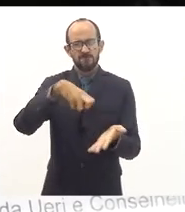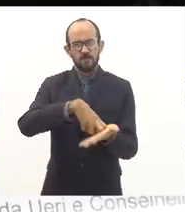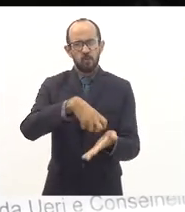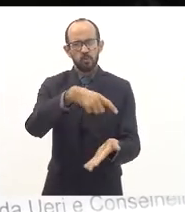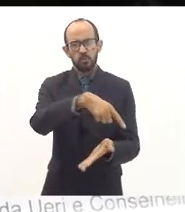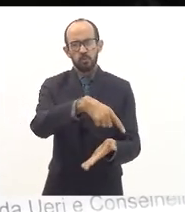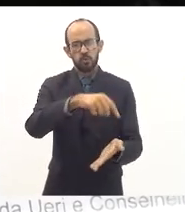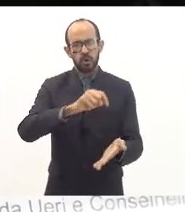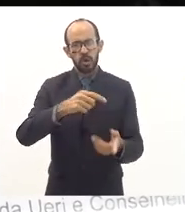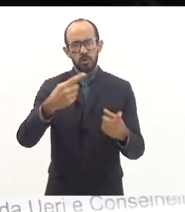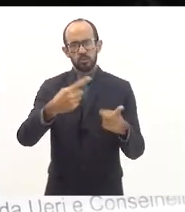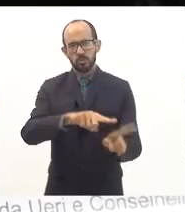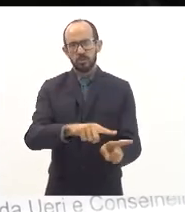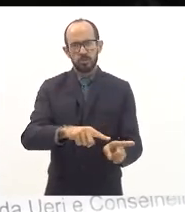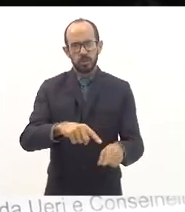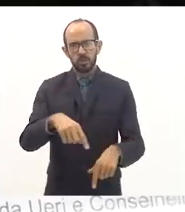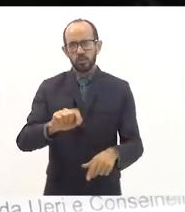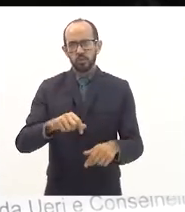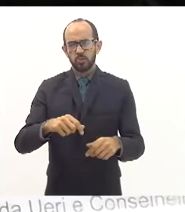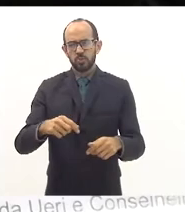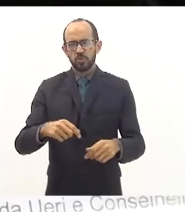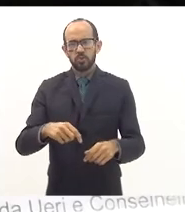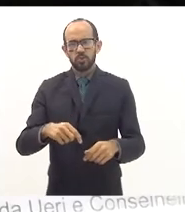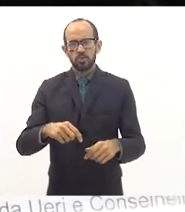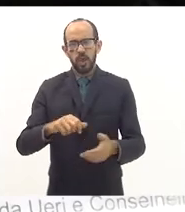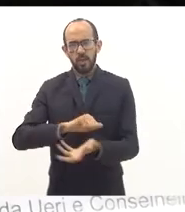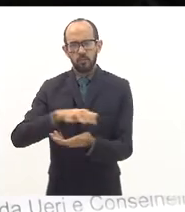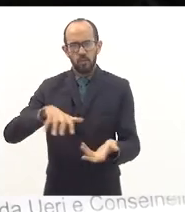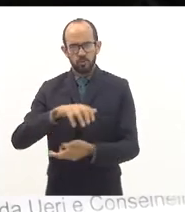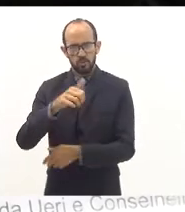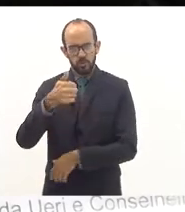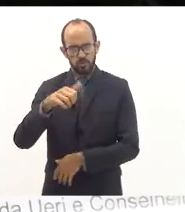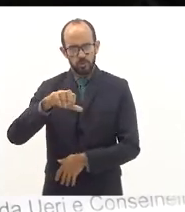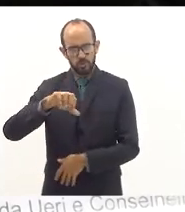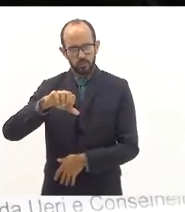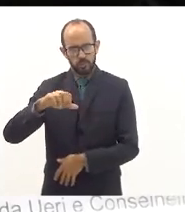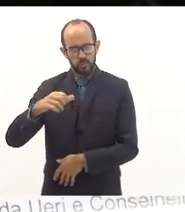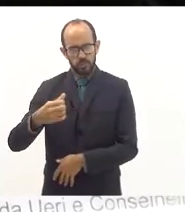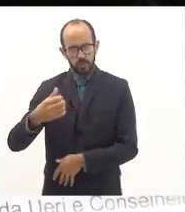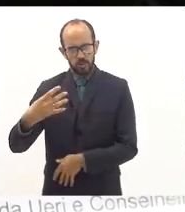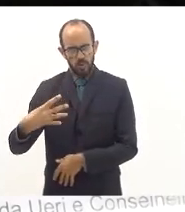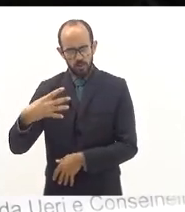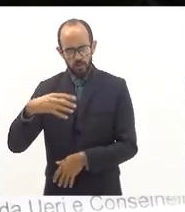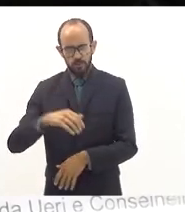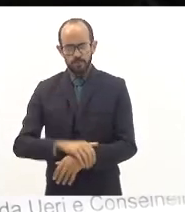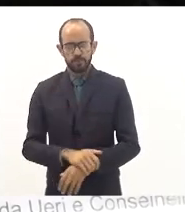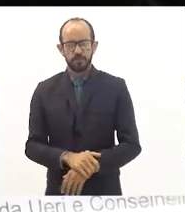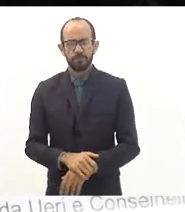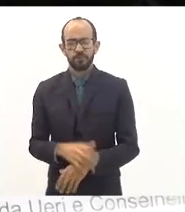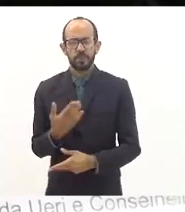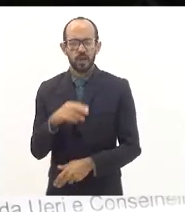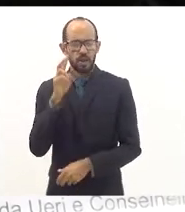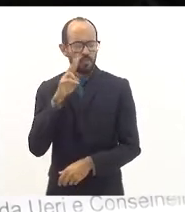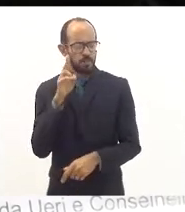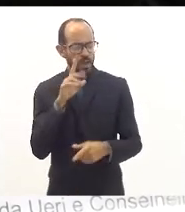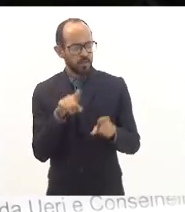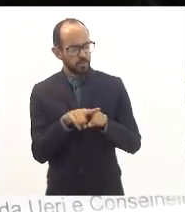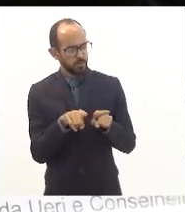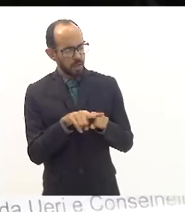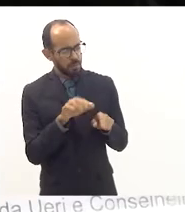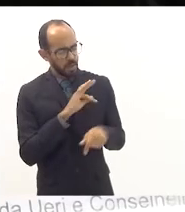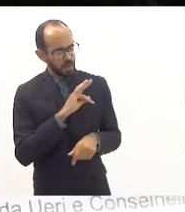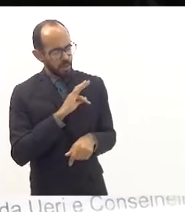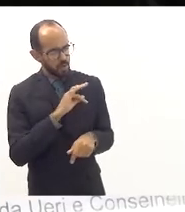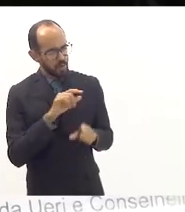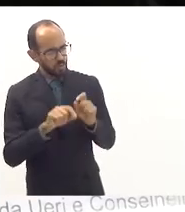de 64. Lembro aqui, deputada Marta Rocha, que